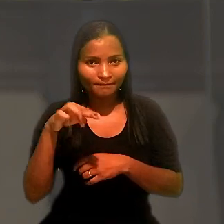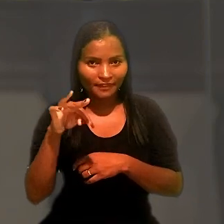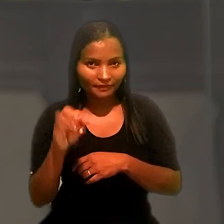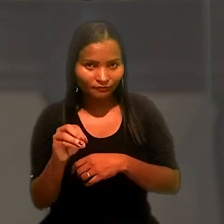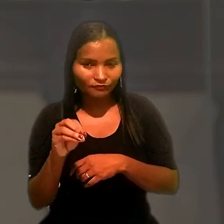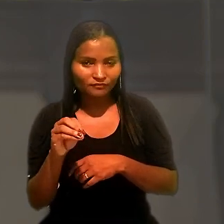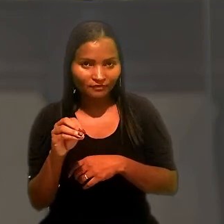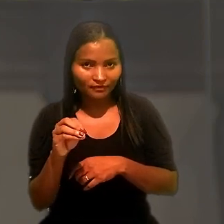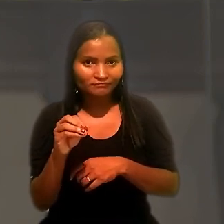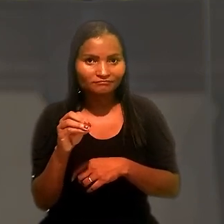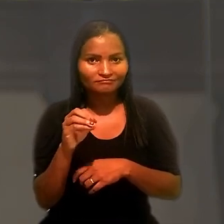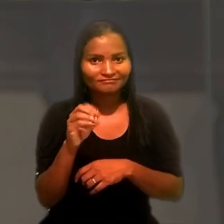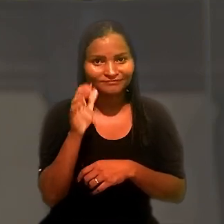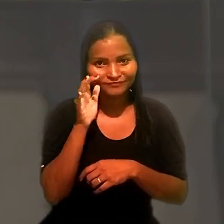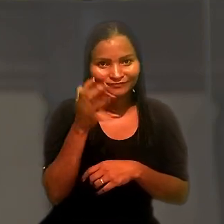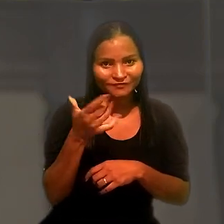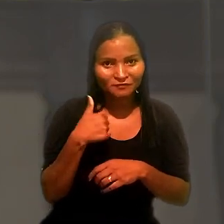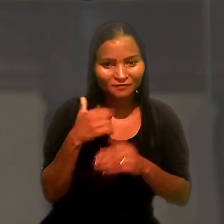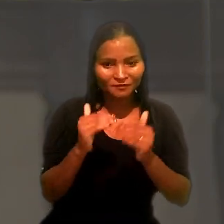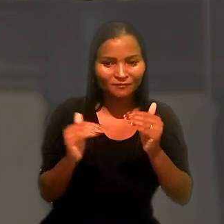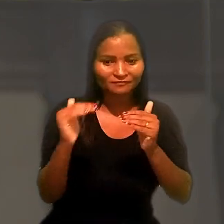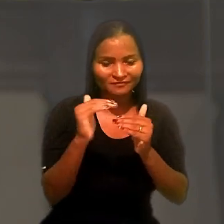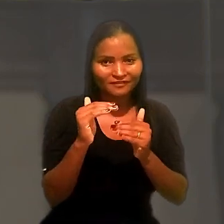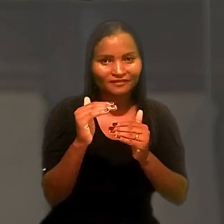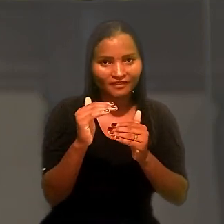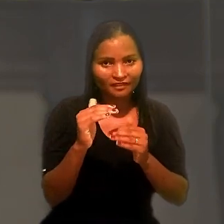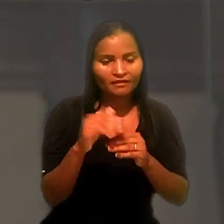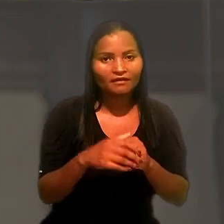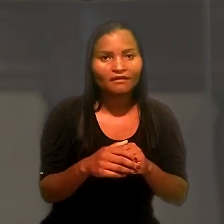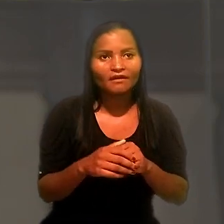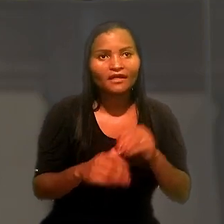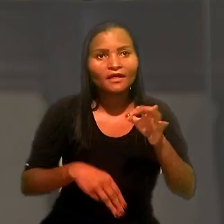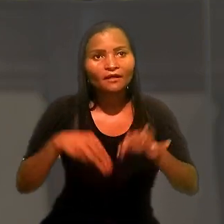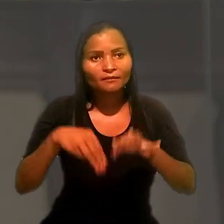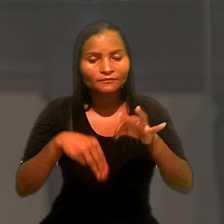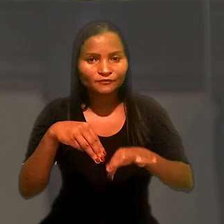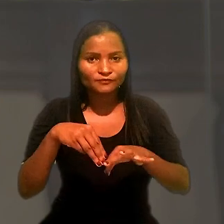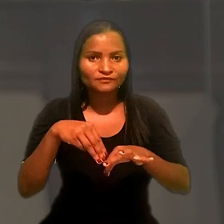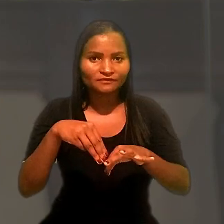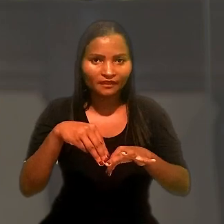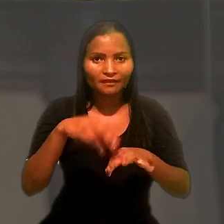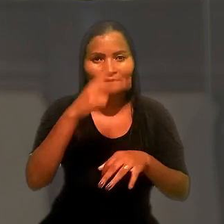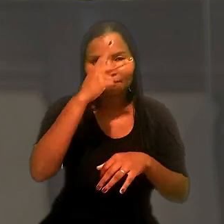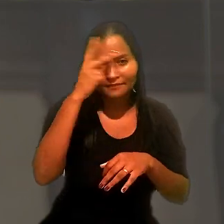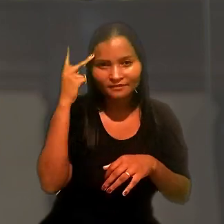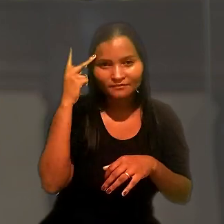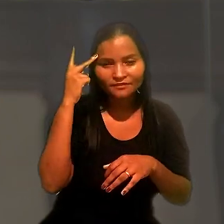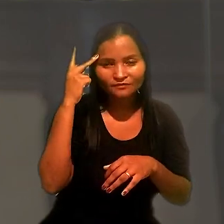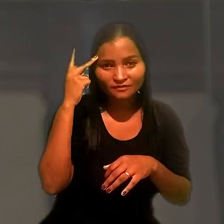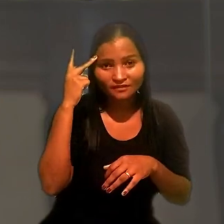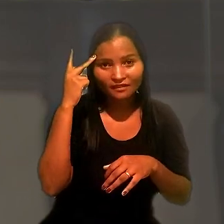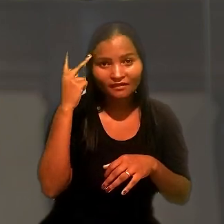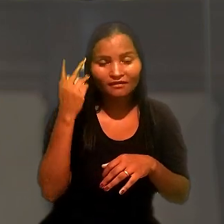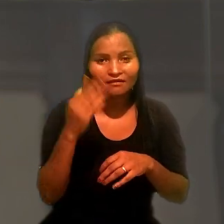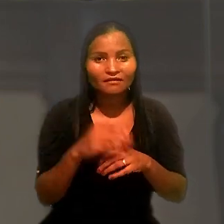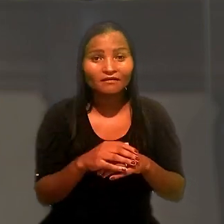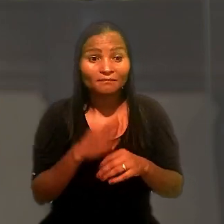Beto, na promoção que houve aqui no tribunal, a magistratura, para aqueles